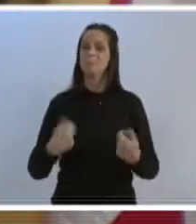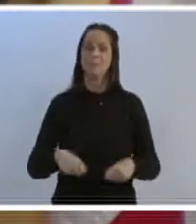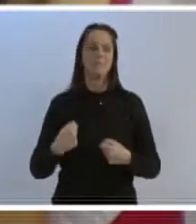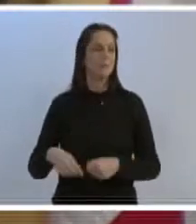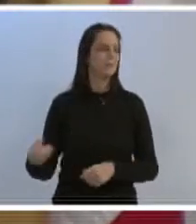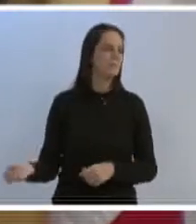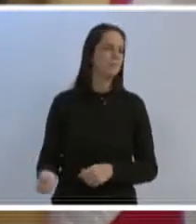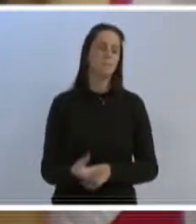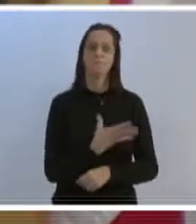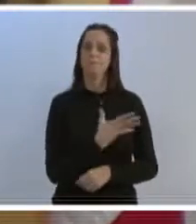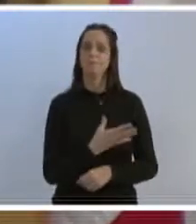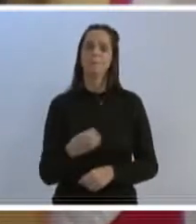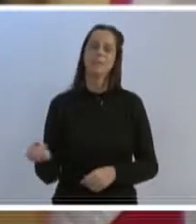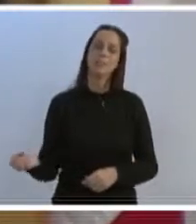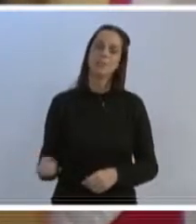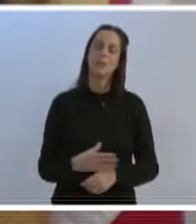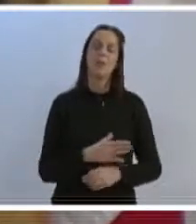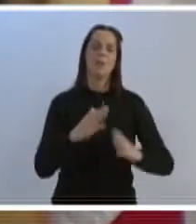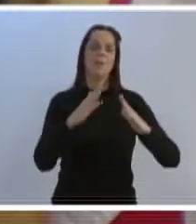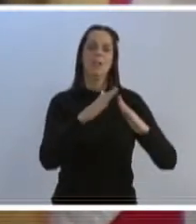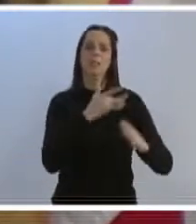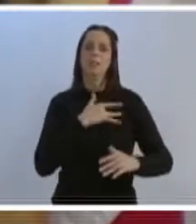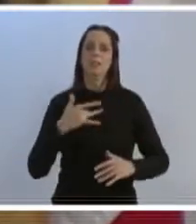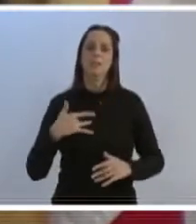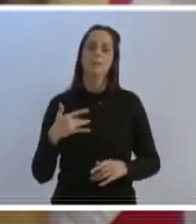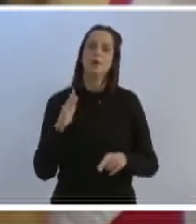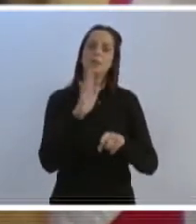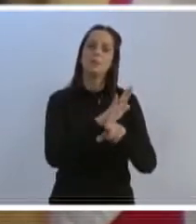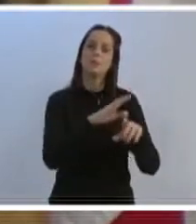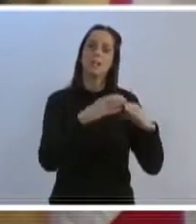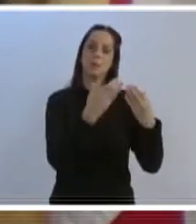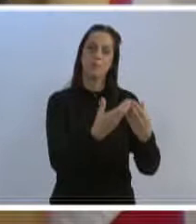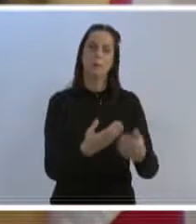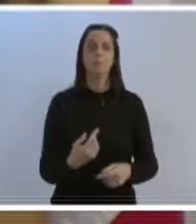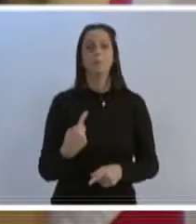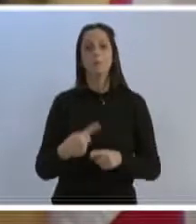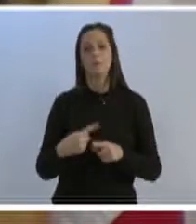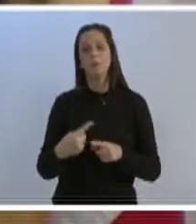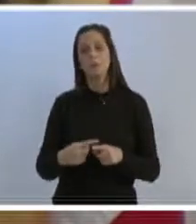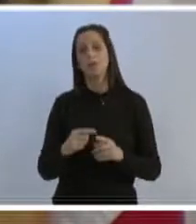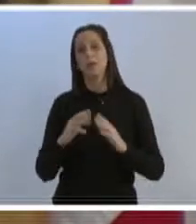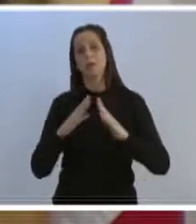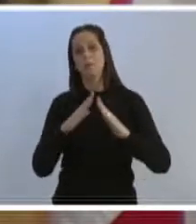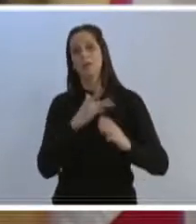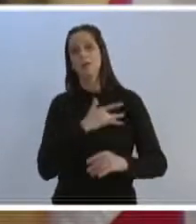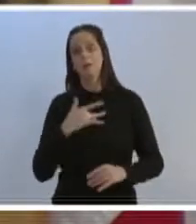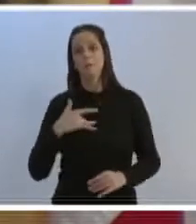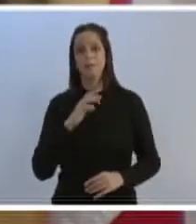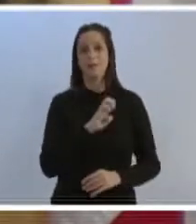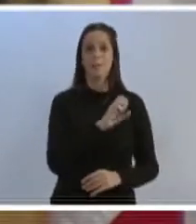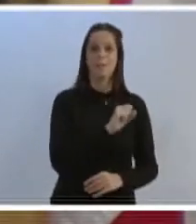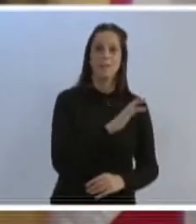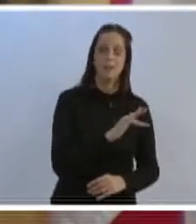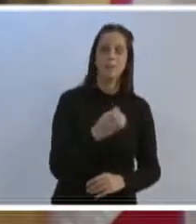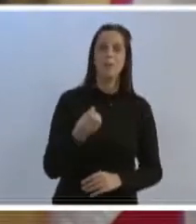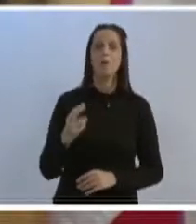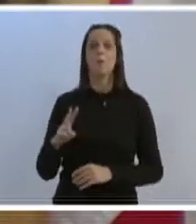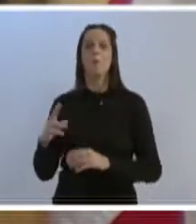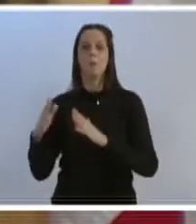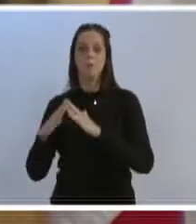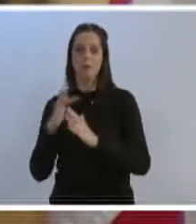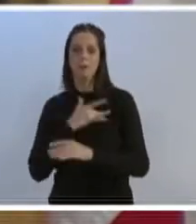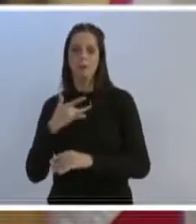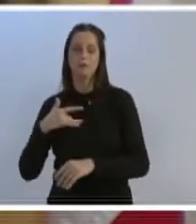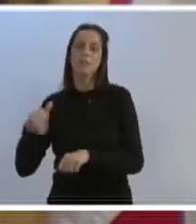é a unidade de saúde para aquela comunidade ou seja uma unidade de saúde o sf estratégia de saúde da família para aquela comunidade